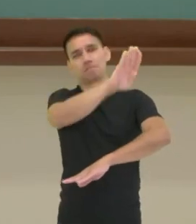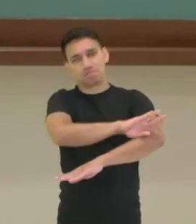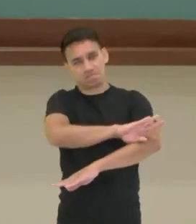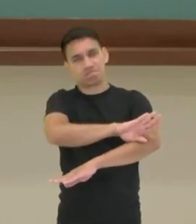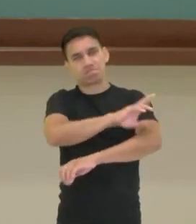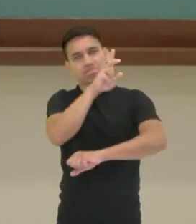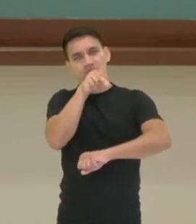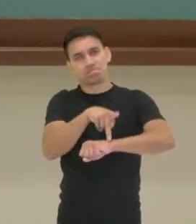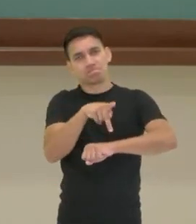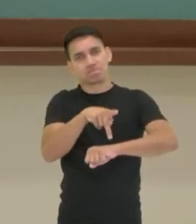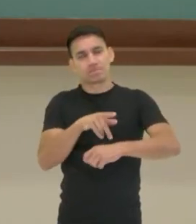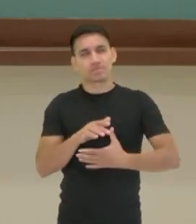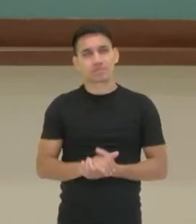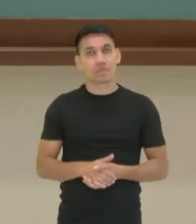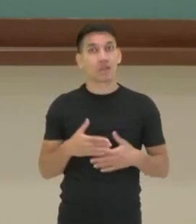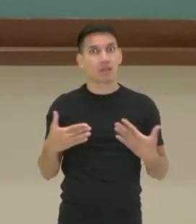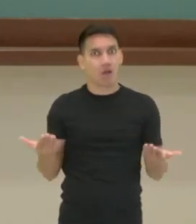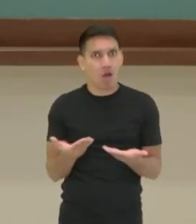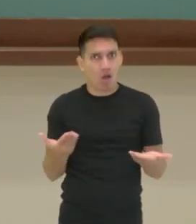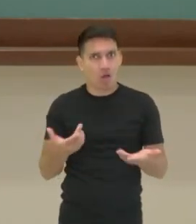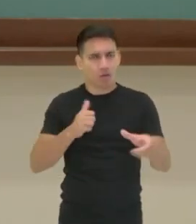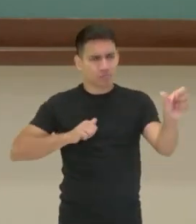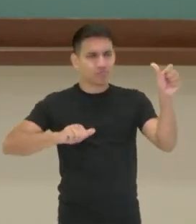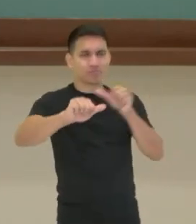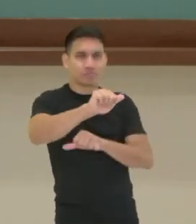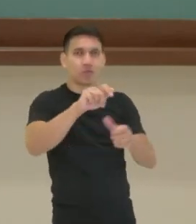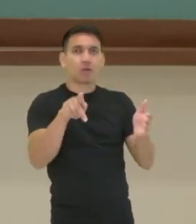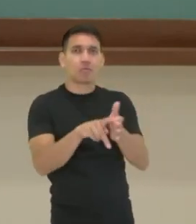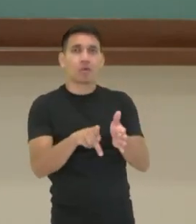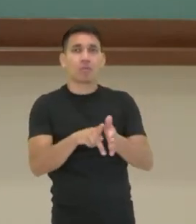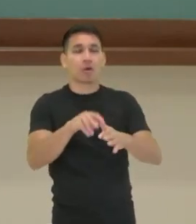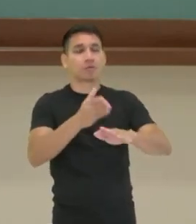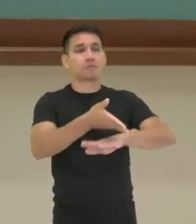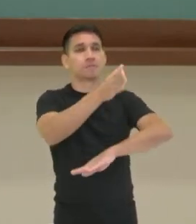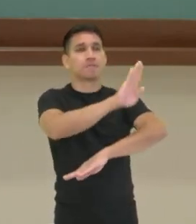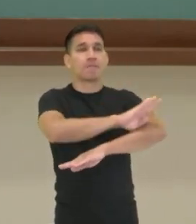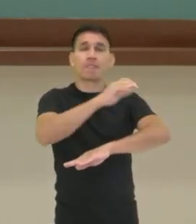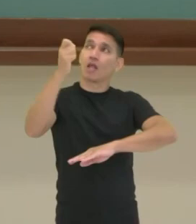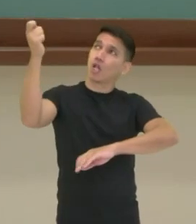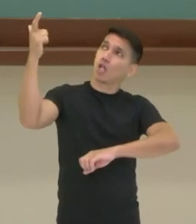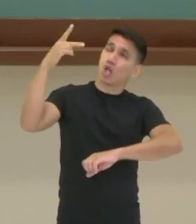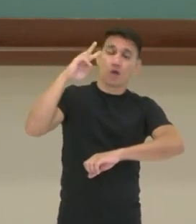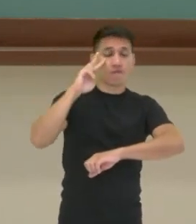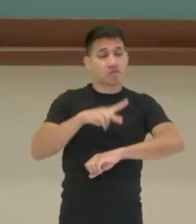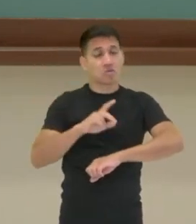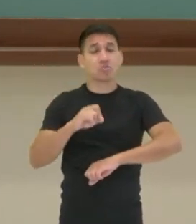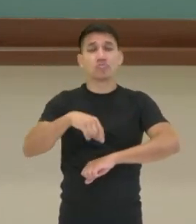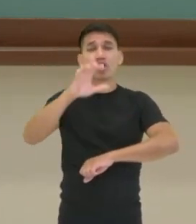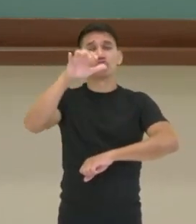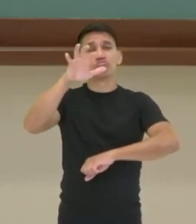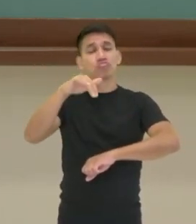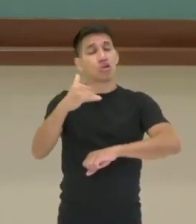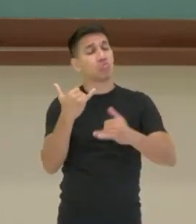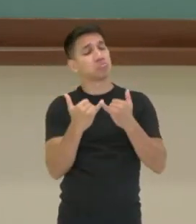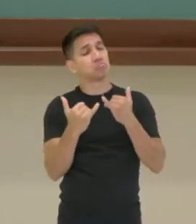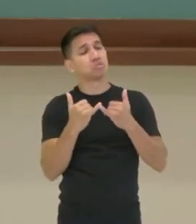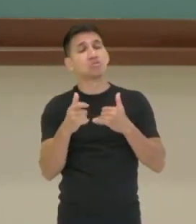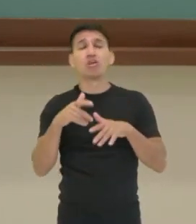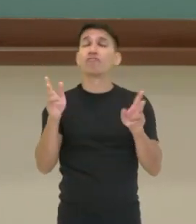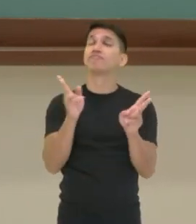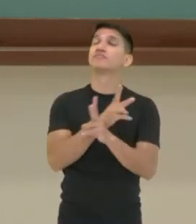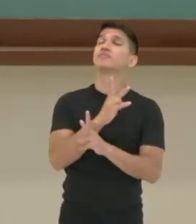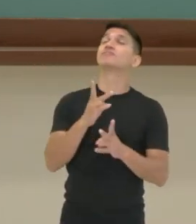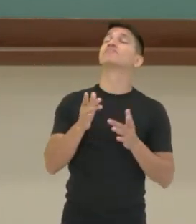rochosa. Agora, como montanha rochosa, o sol ele olhava de perto. Nuvens de chuva batiam na metade. O vento era uma